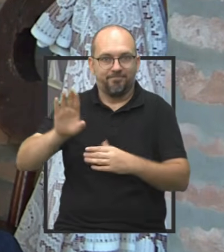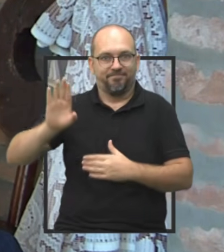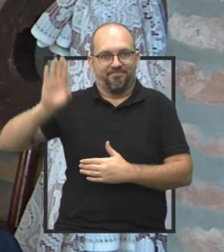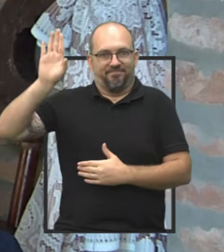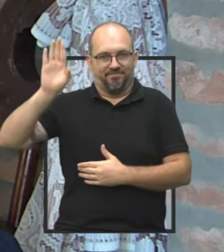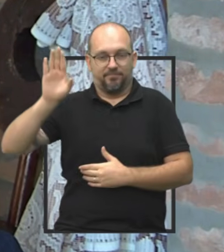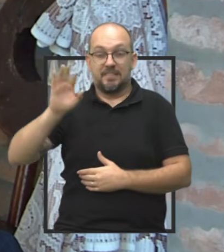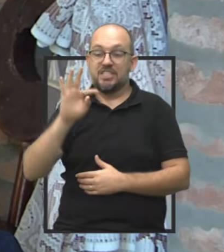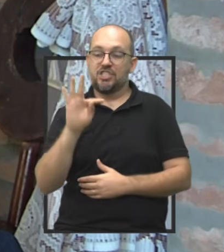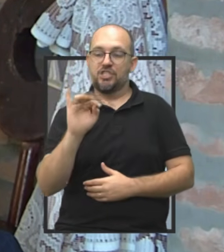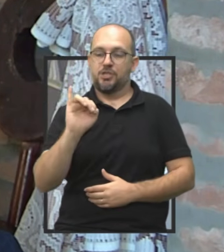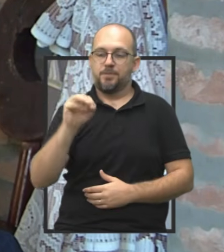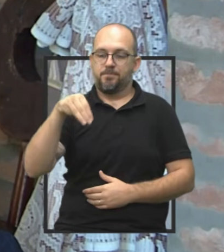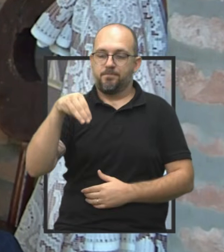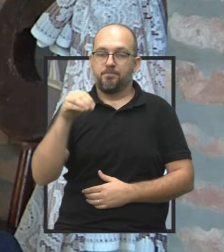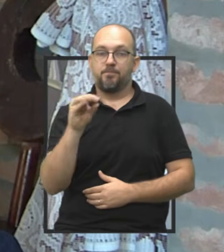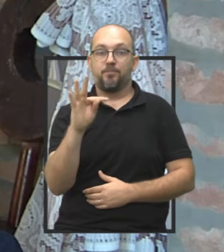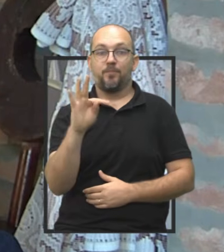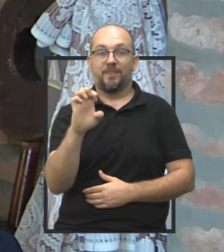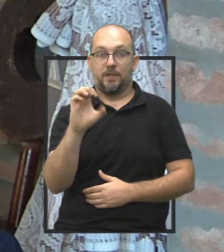foi candidata, Timóteo.